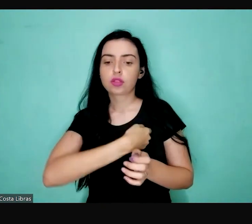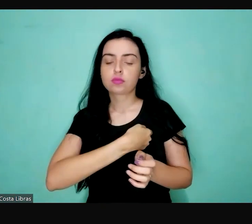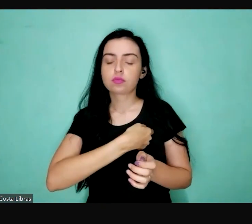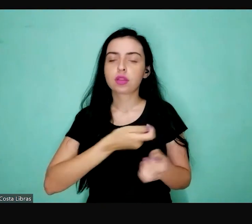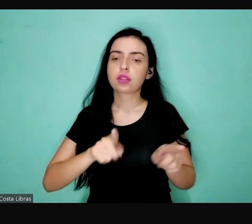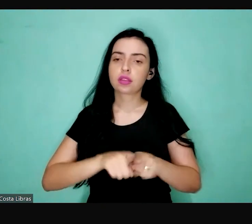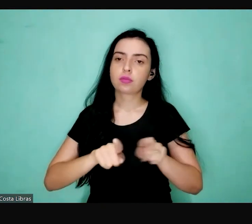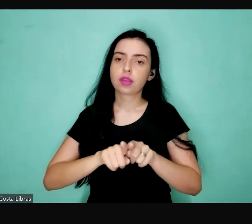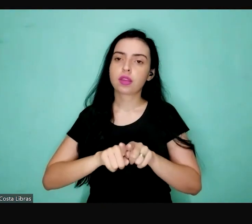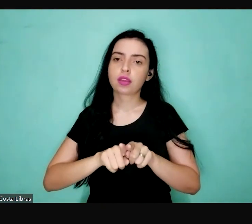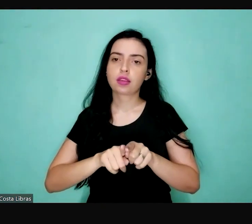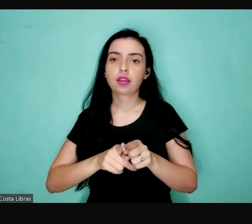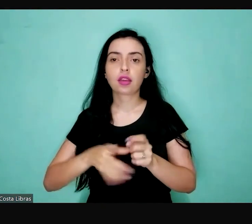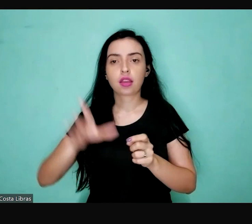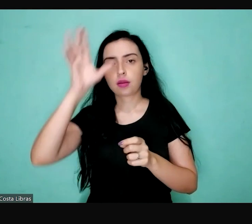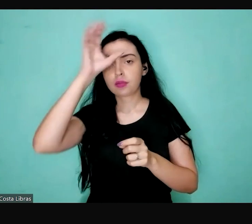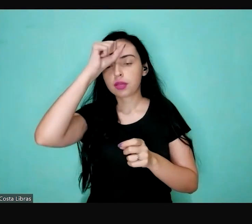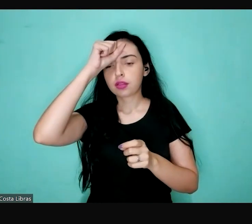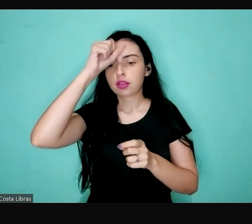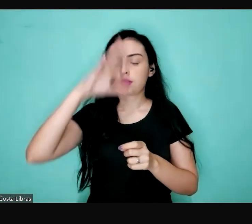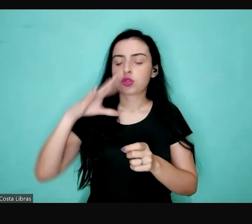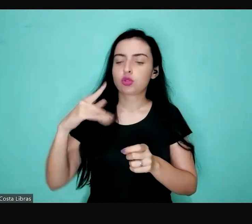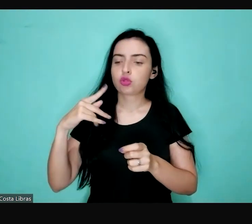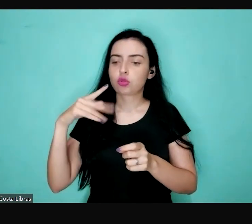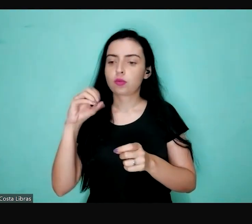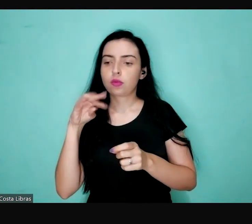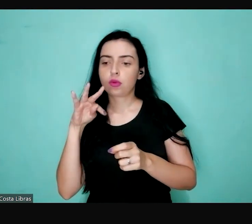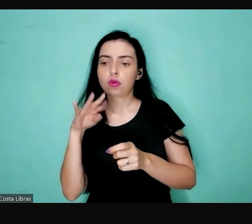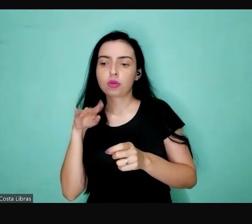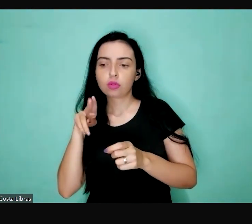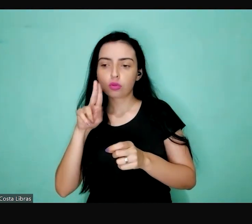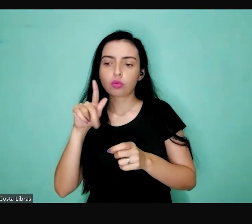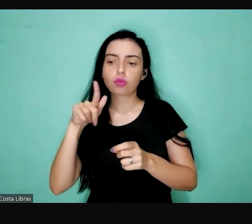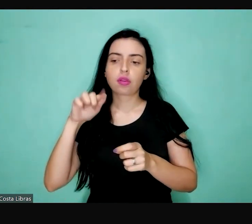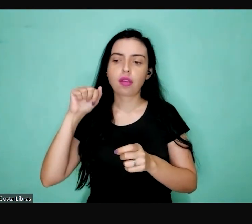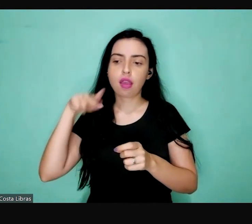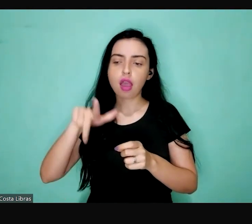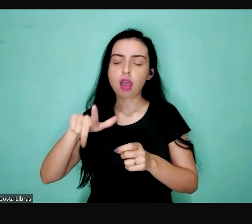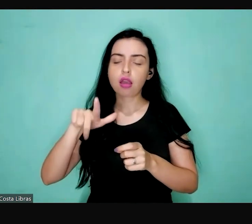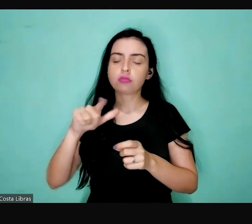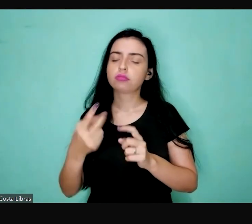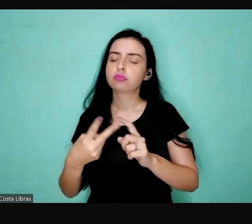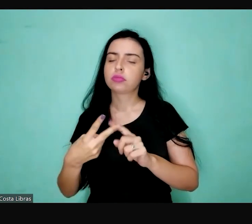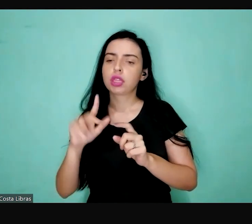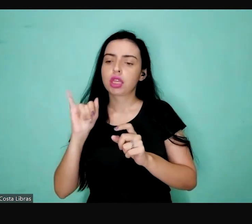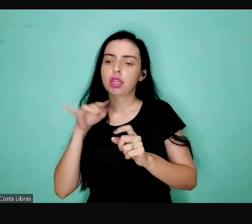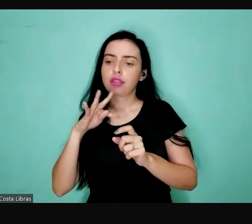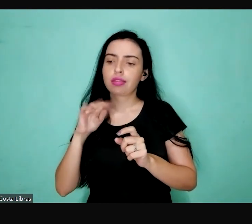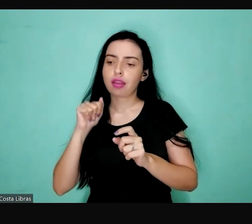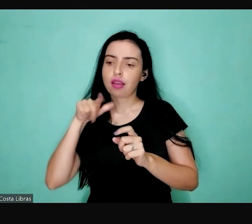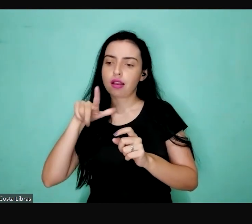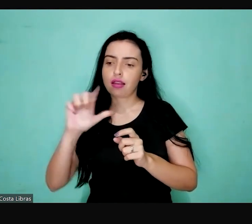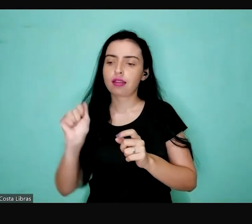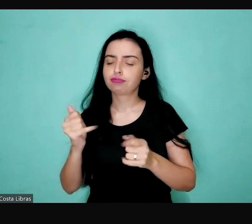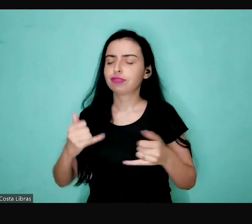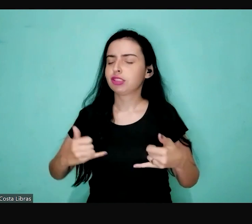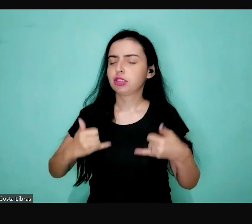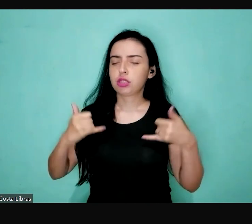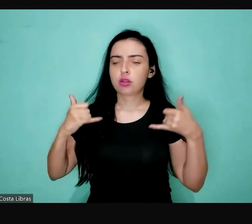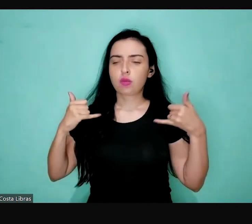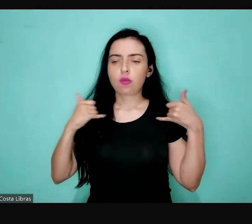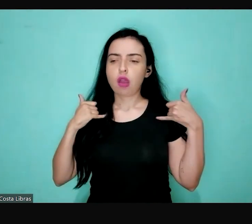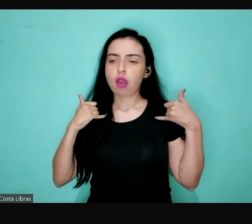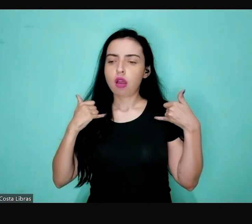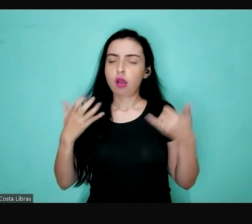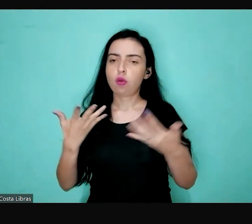aprendemos com Portugal e Itália. É uma herança que nos honra muito e que nos faz sempre remeter